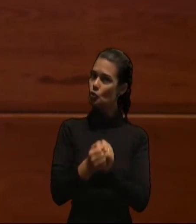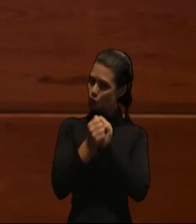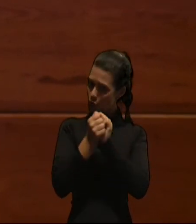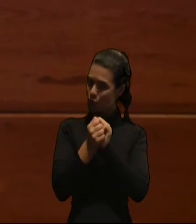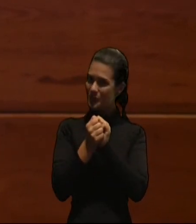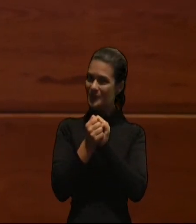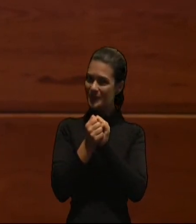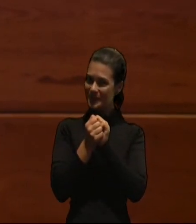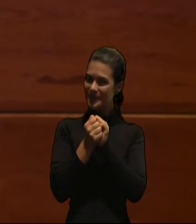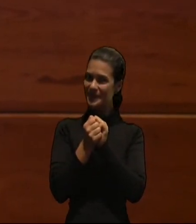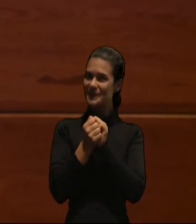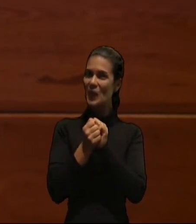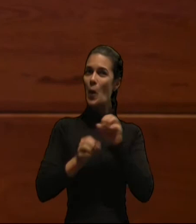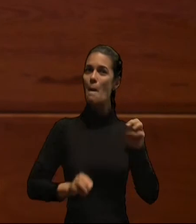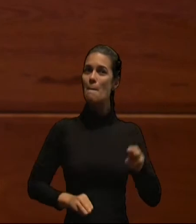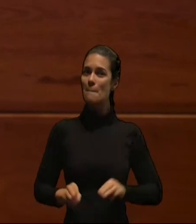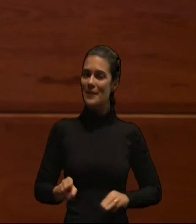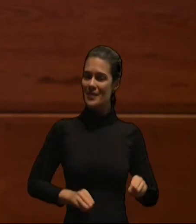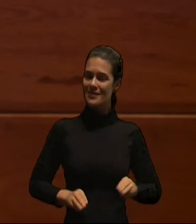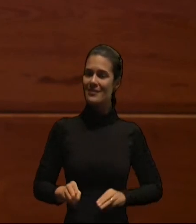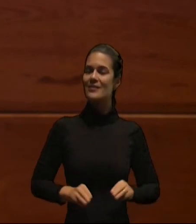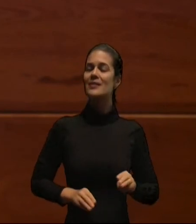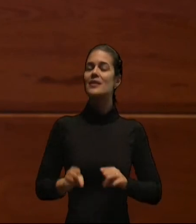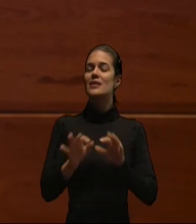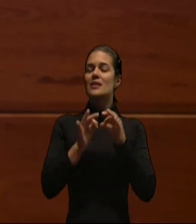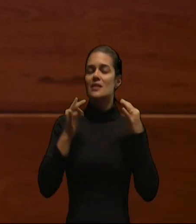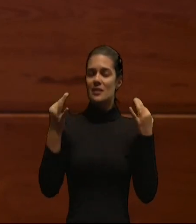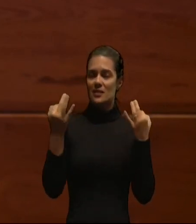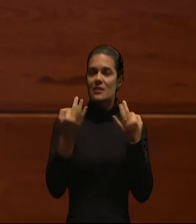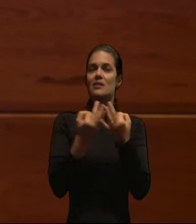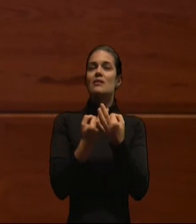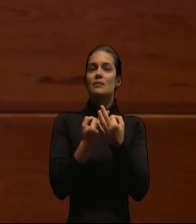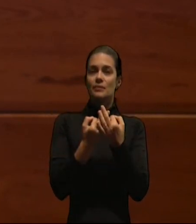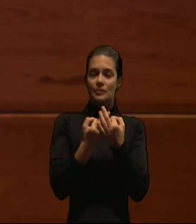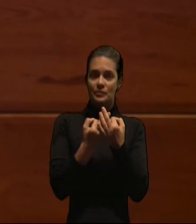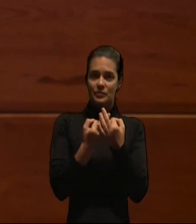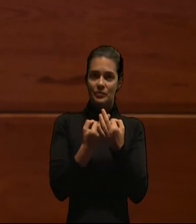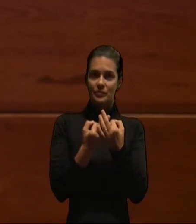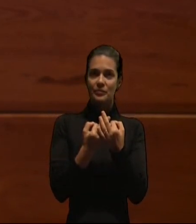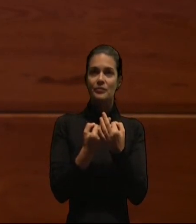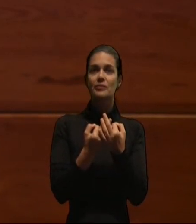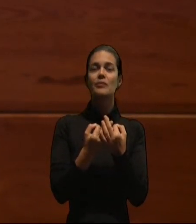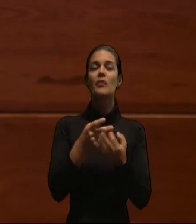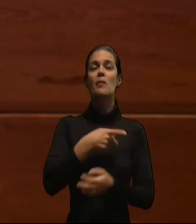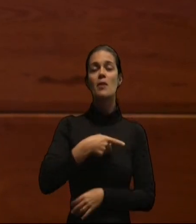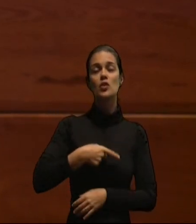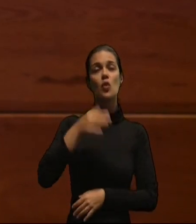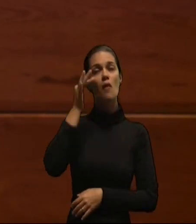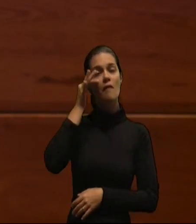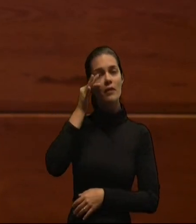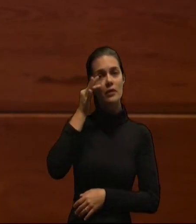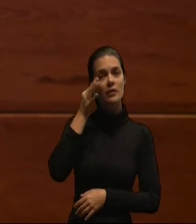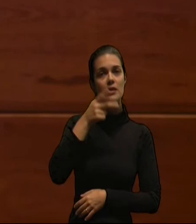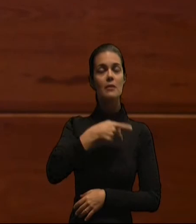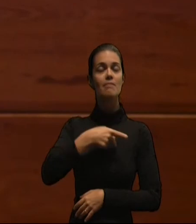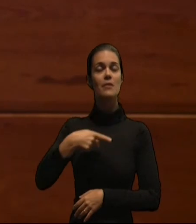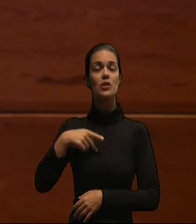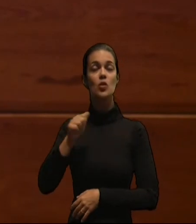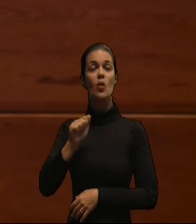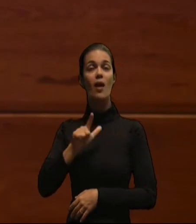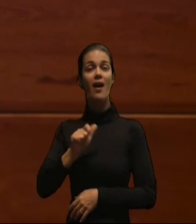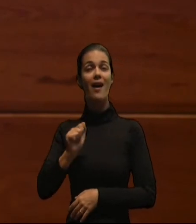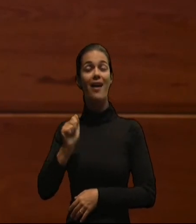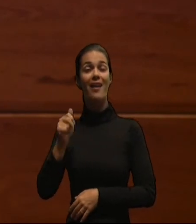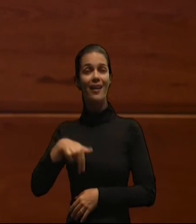Ministério com Famílias da Igreja, pastor Francisco com o Ministério de Integração e o pastor Alain, que é o responsável aqui em nossa igreja, para